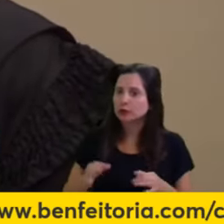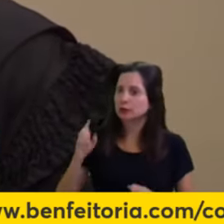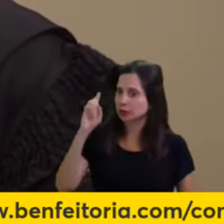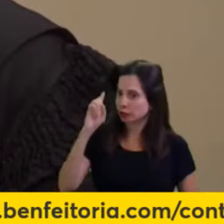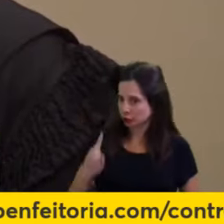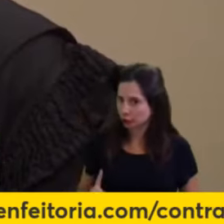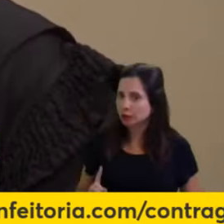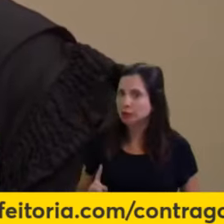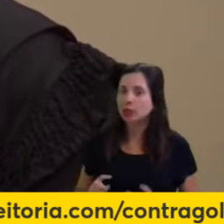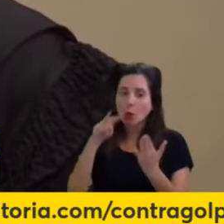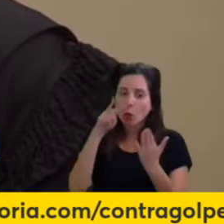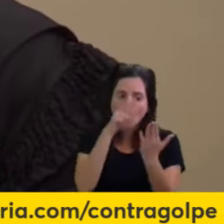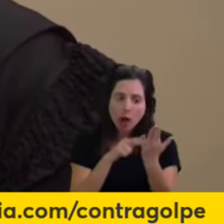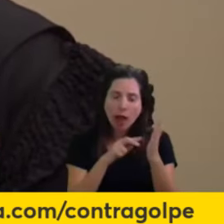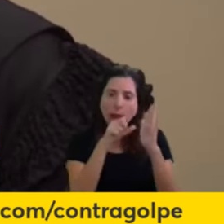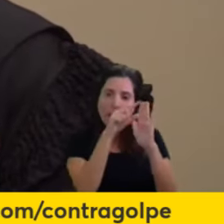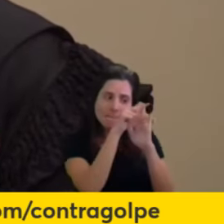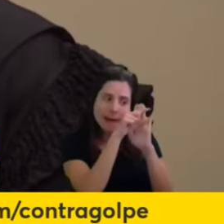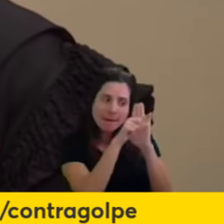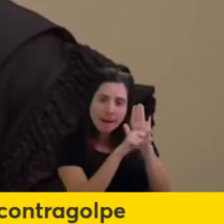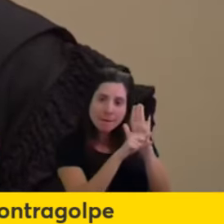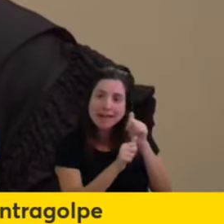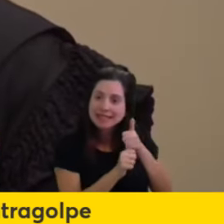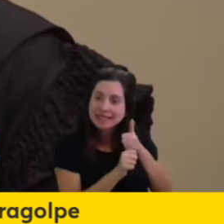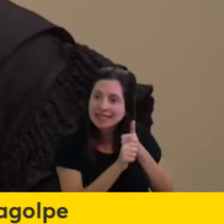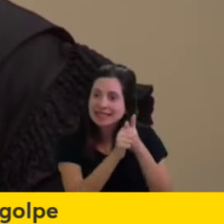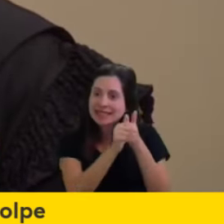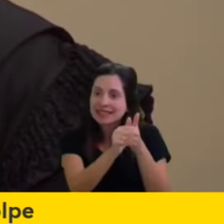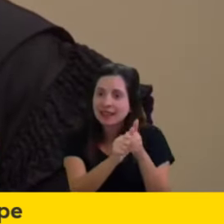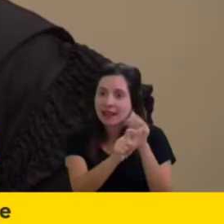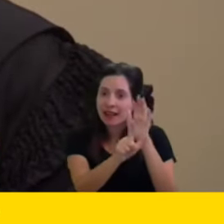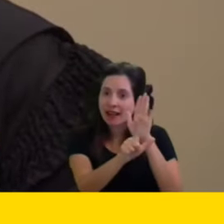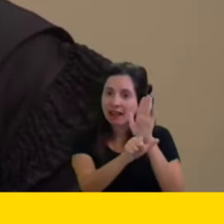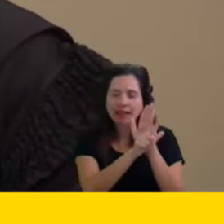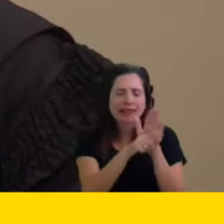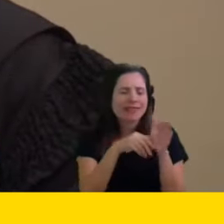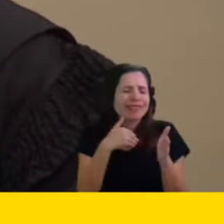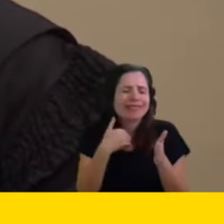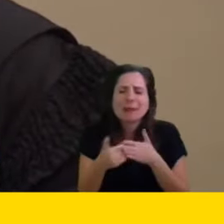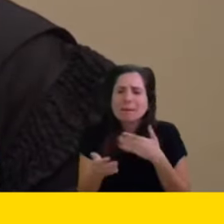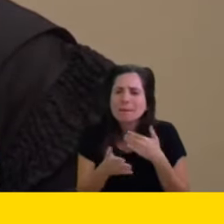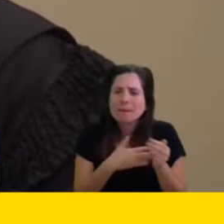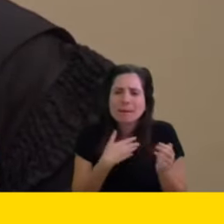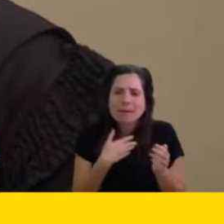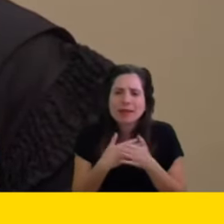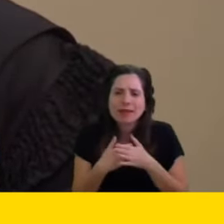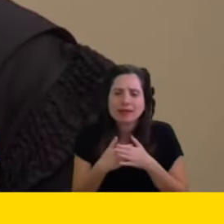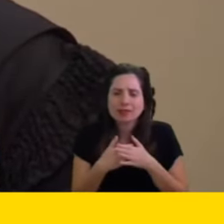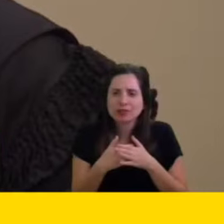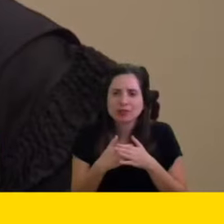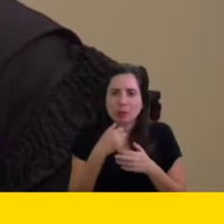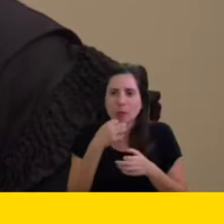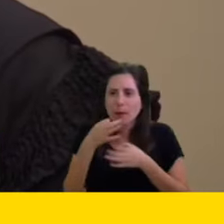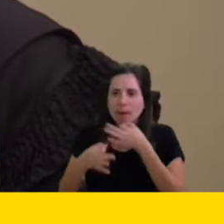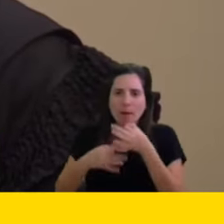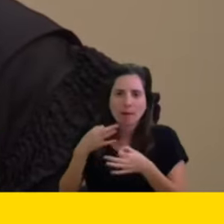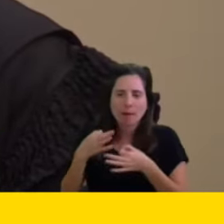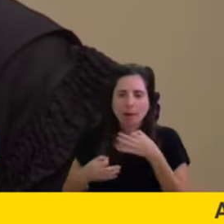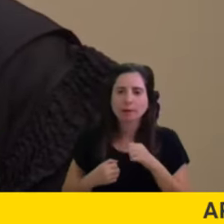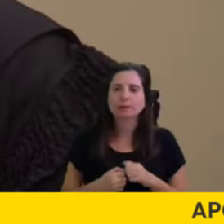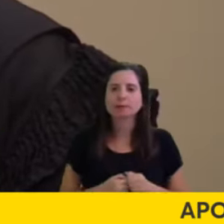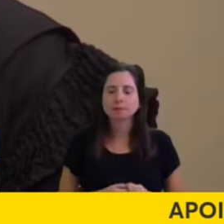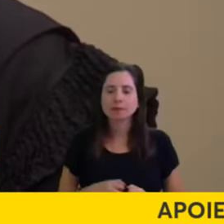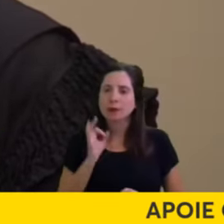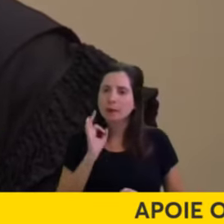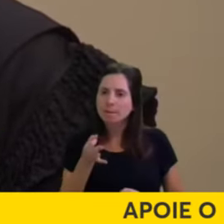tem nos autos e seguir a lei independentemente do do juízo Popular sobre este ou Aquele caso ou pessoa ainda mais com Evidente Ampla polaridade na sociedade